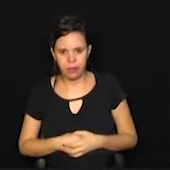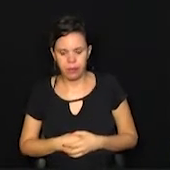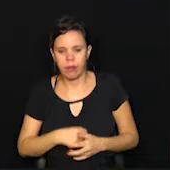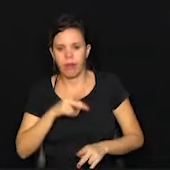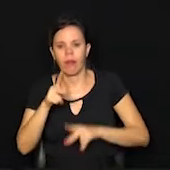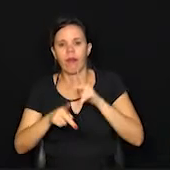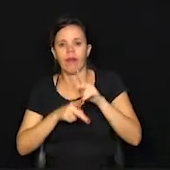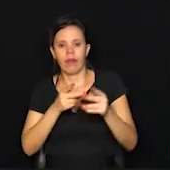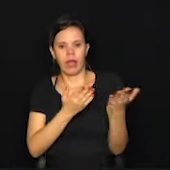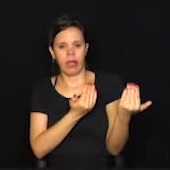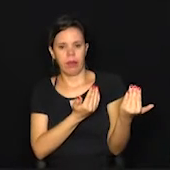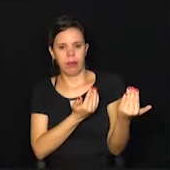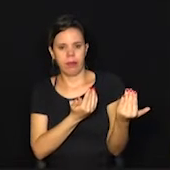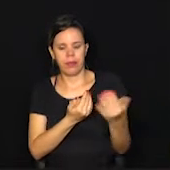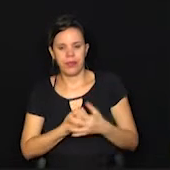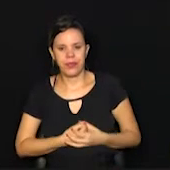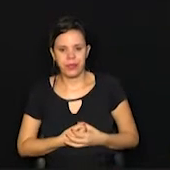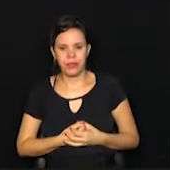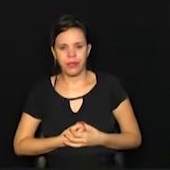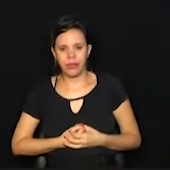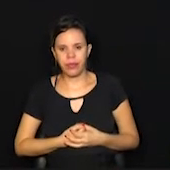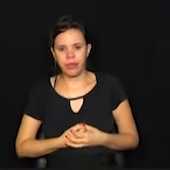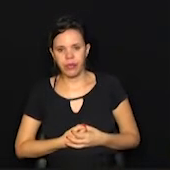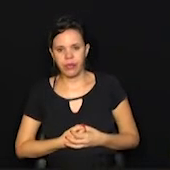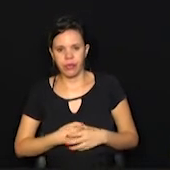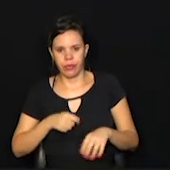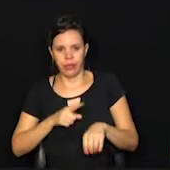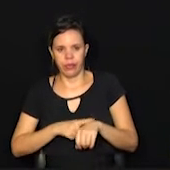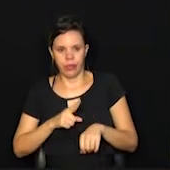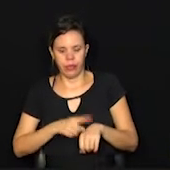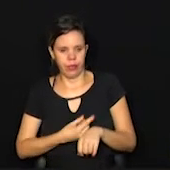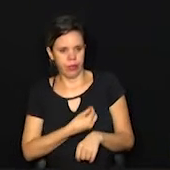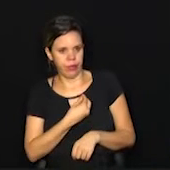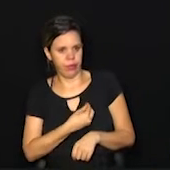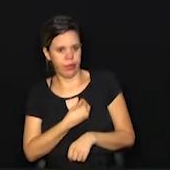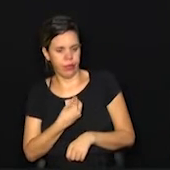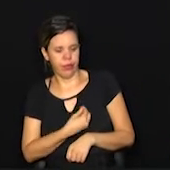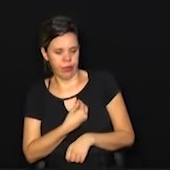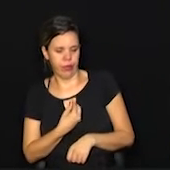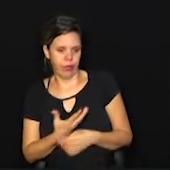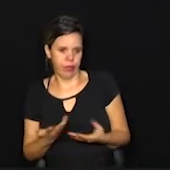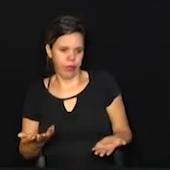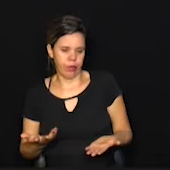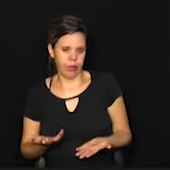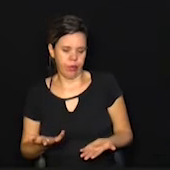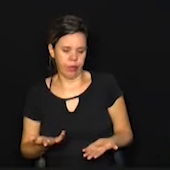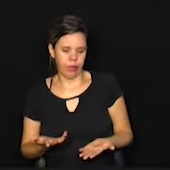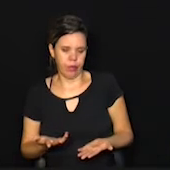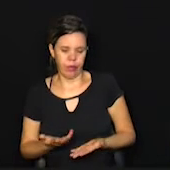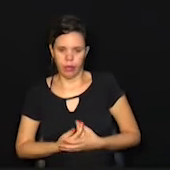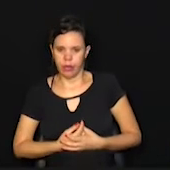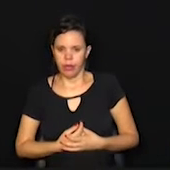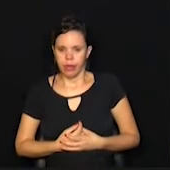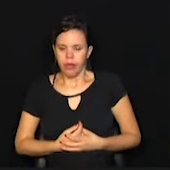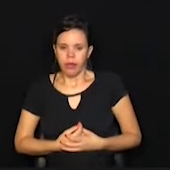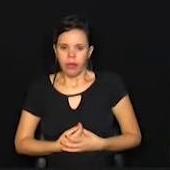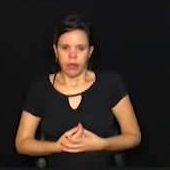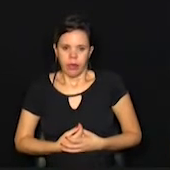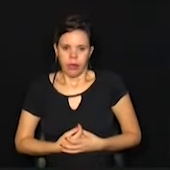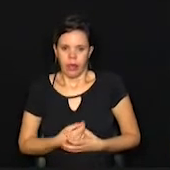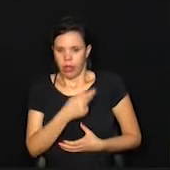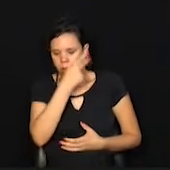pessoas jovens que estão no momento da vida e que são arrancadas de nós sem